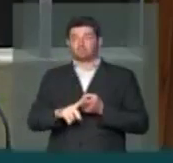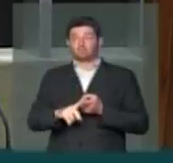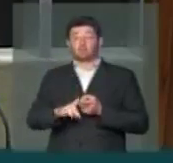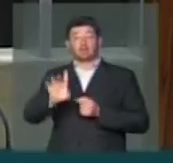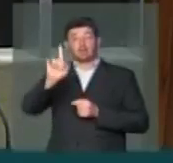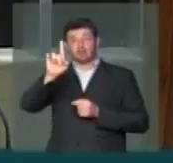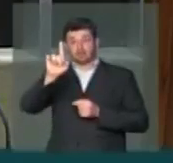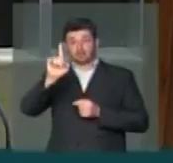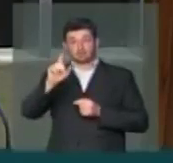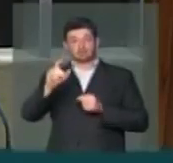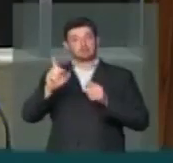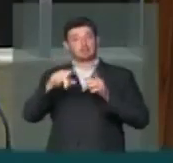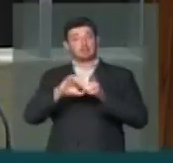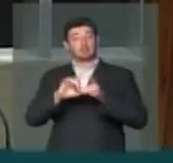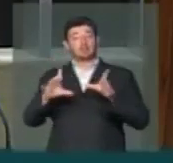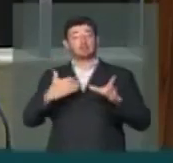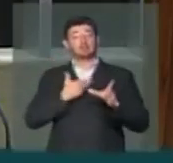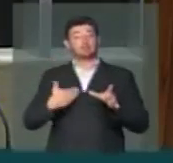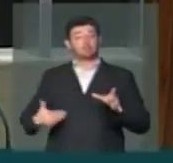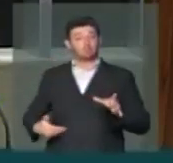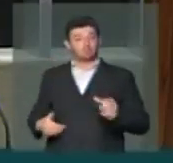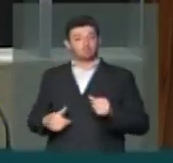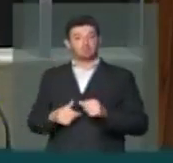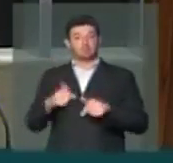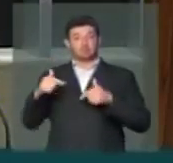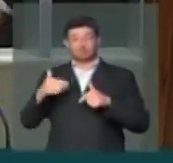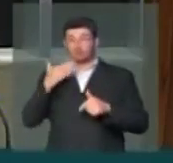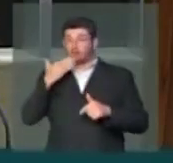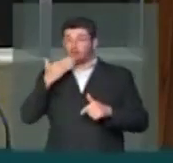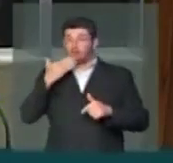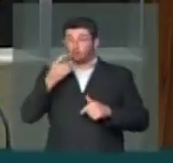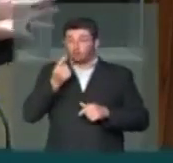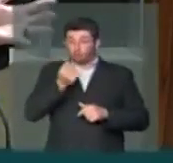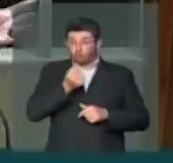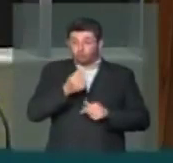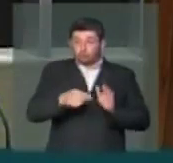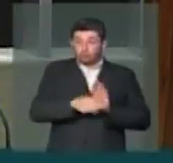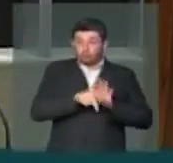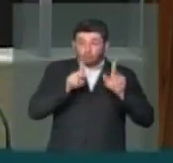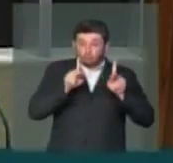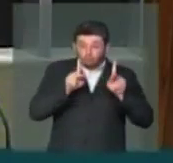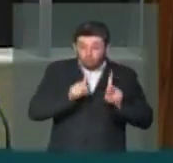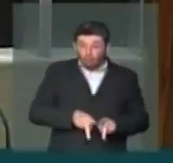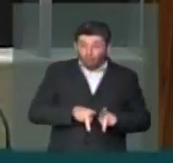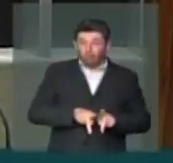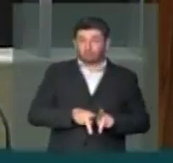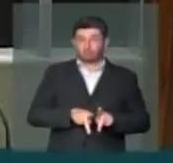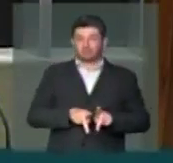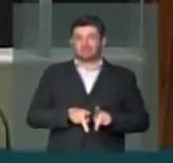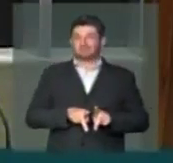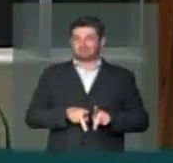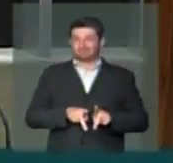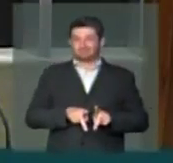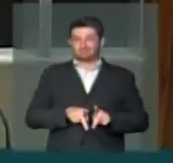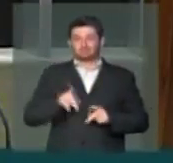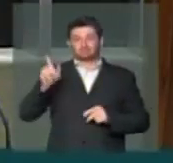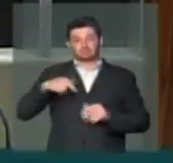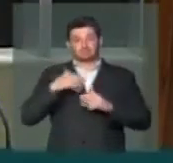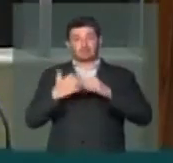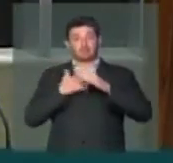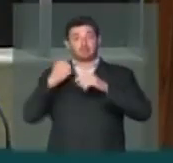aliás, concessão pública, que trabalham basicamente com dinheiro do público, são